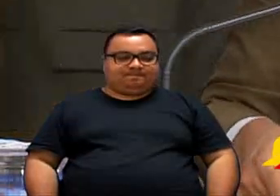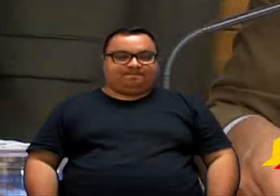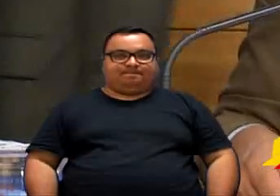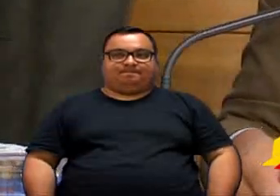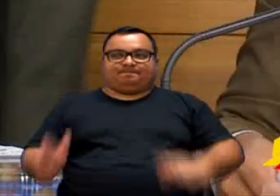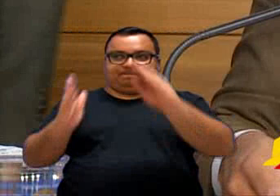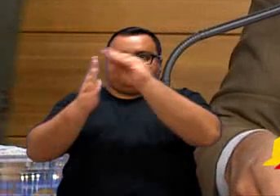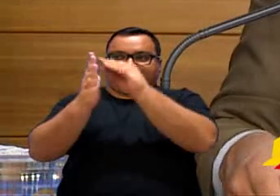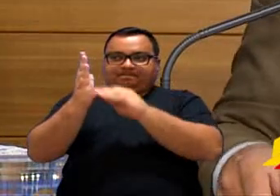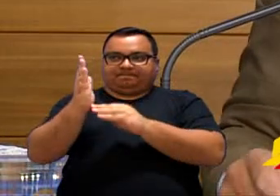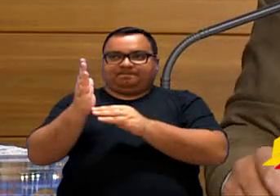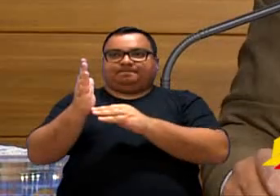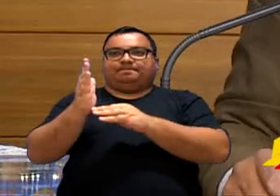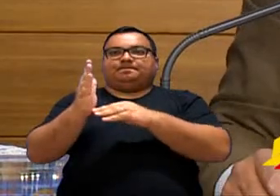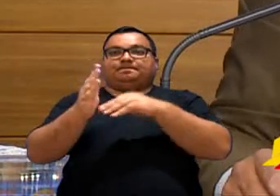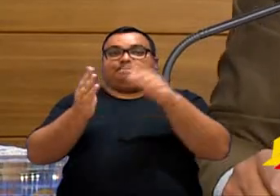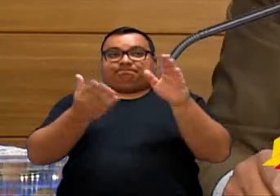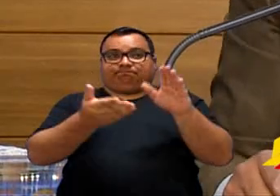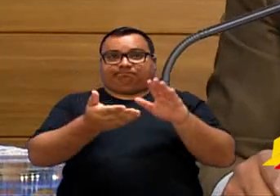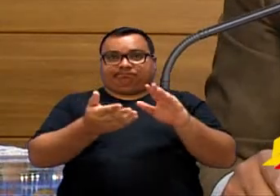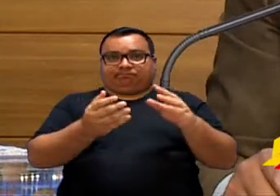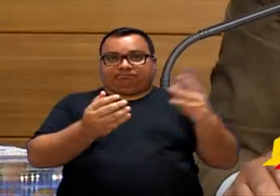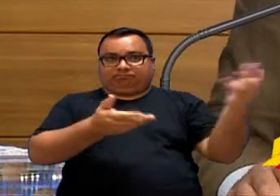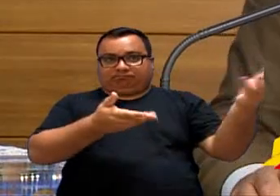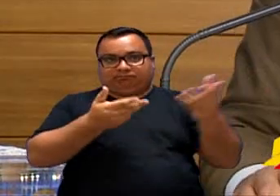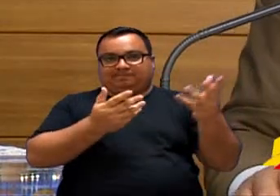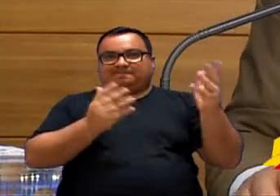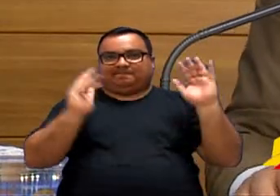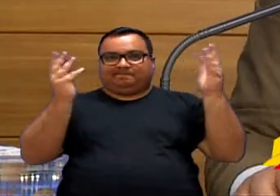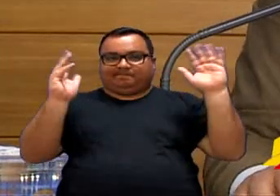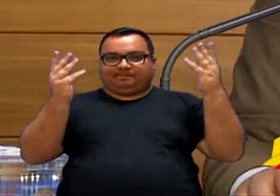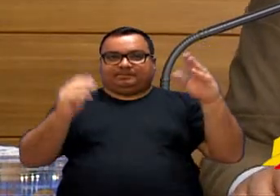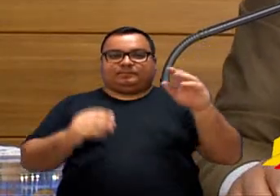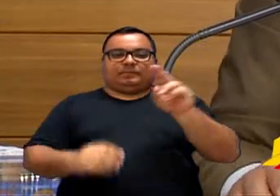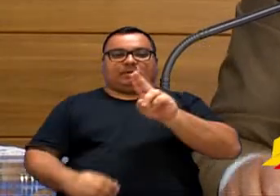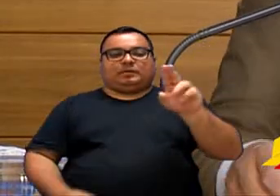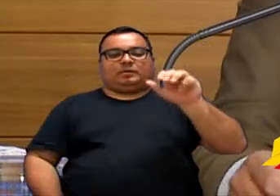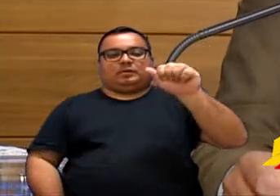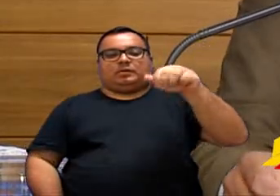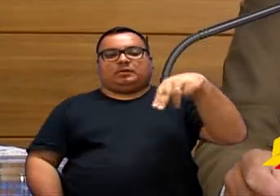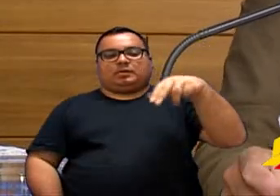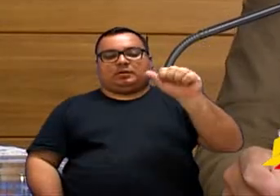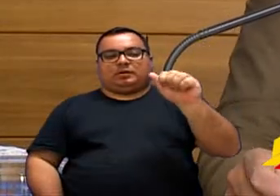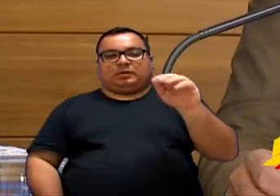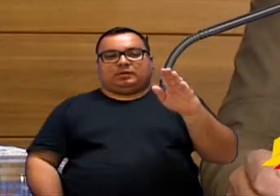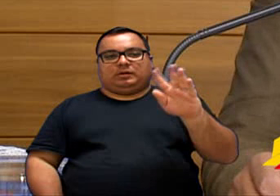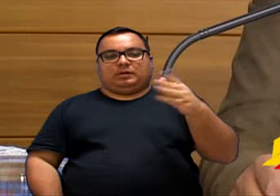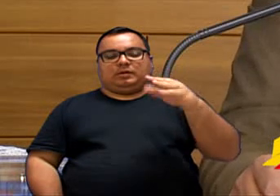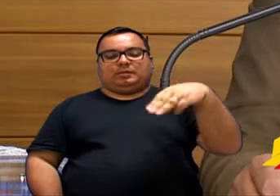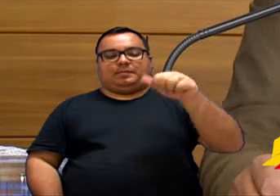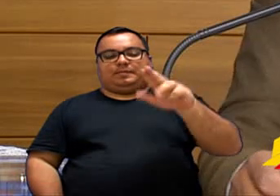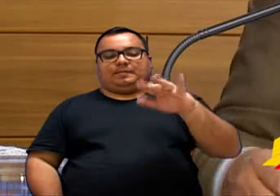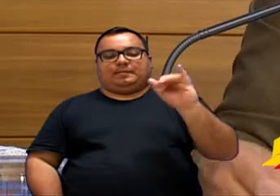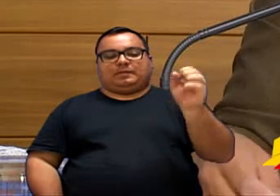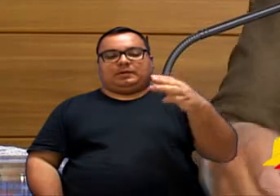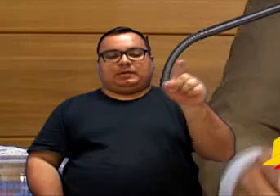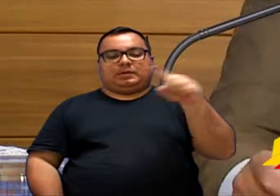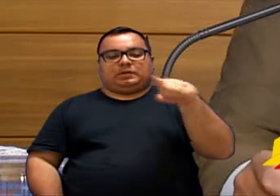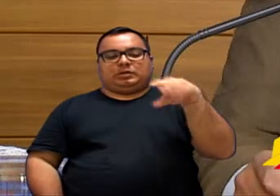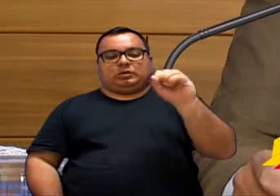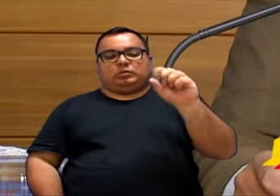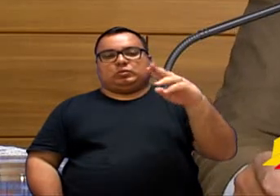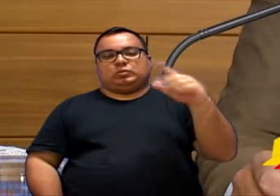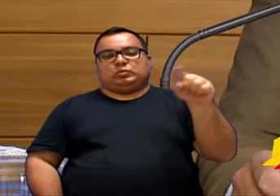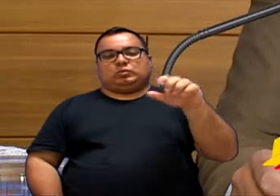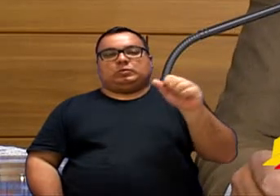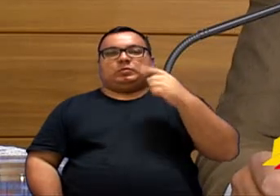Voto de congratulações a senhora Ana Maria Souza, pela passagem da sua data natalícia, comemorada no